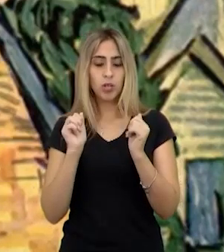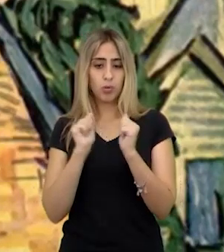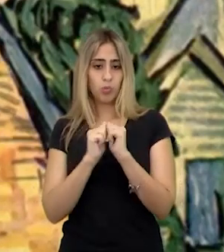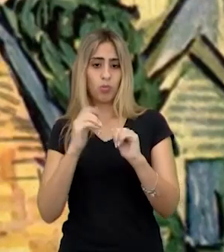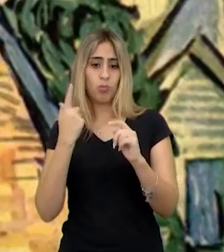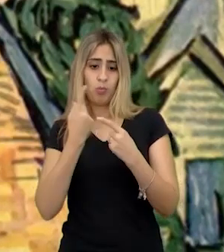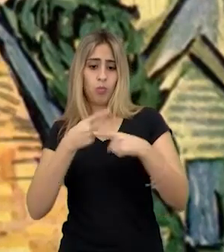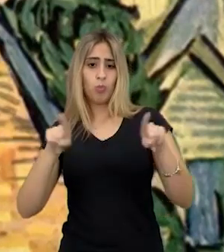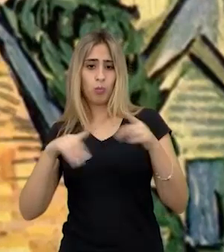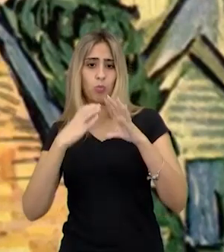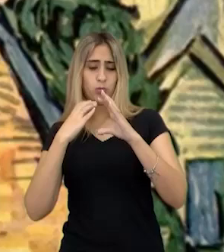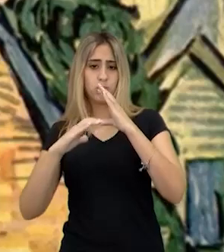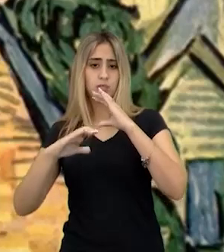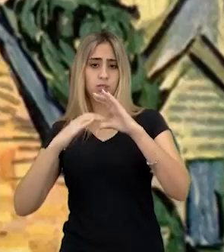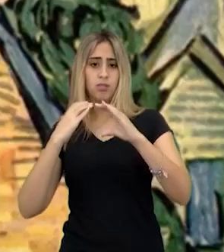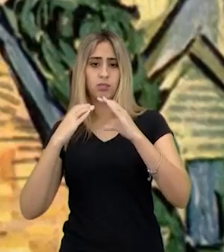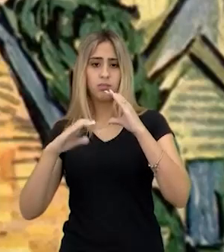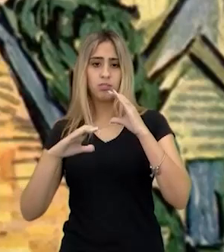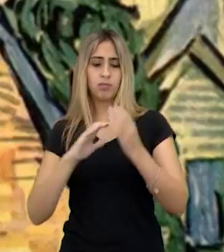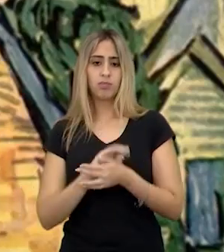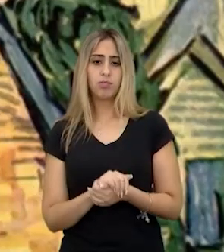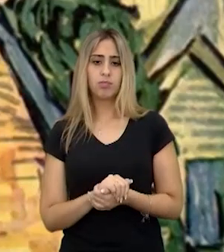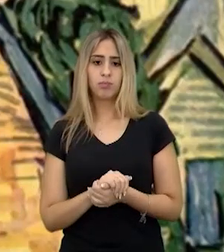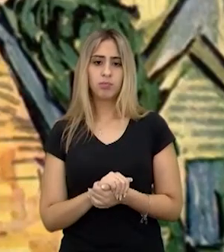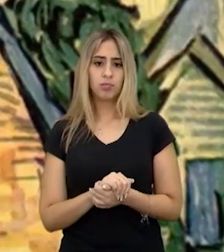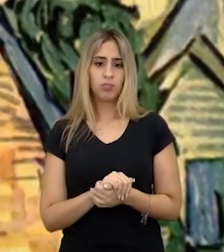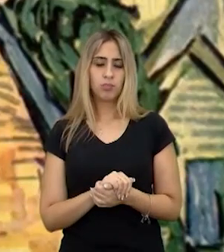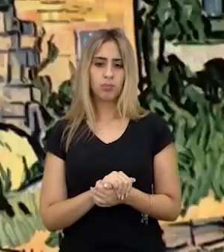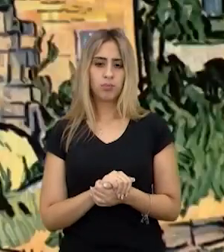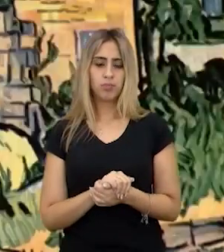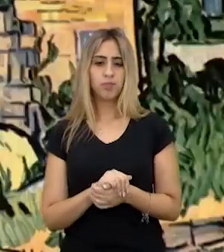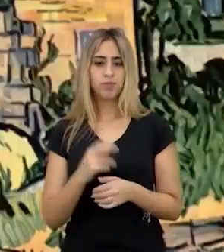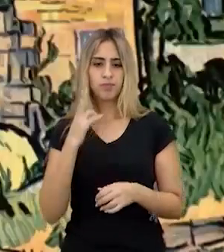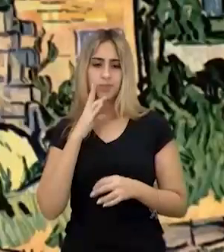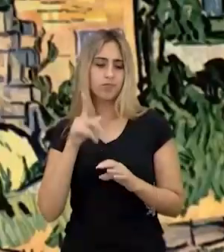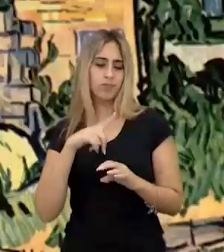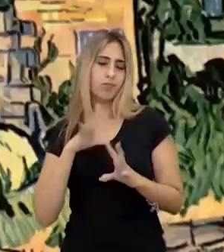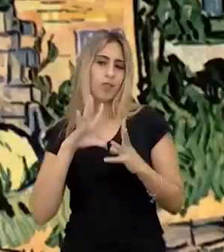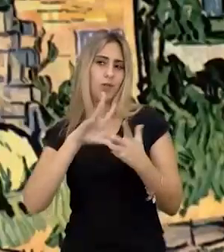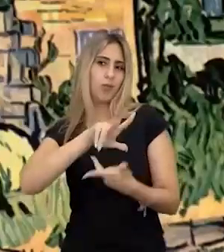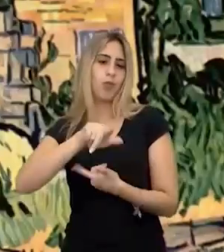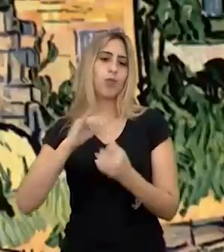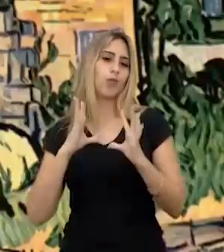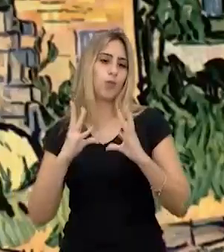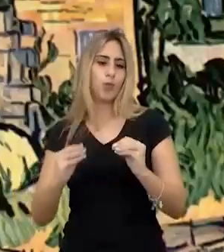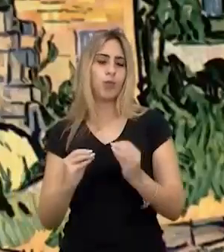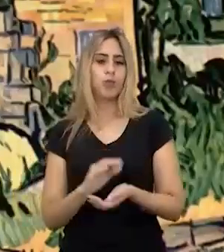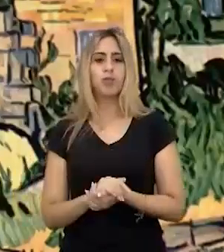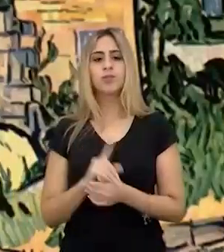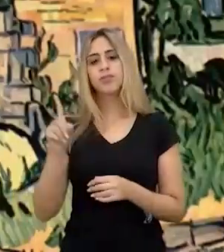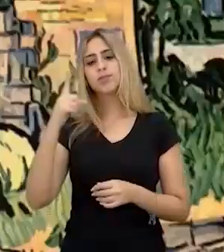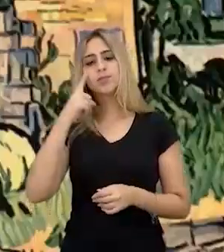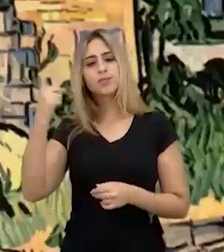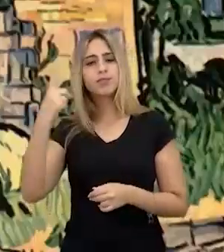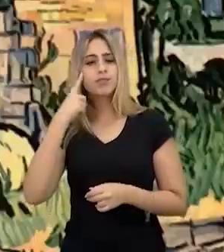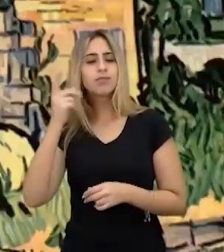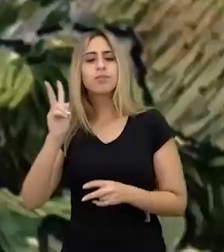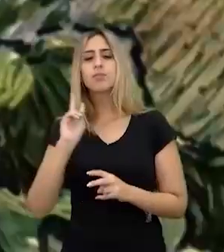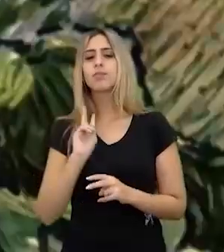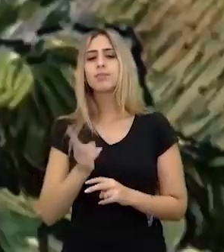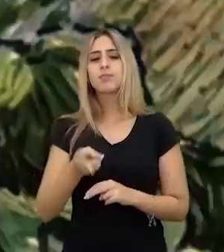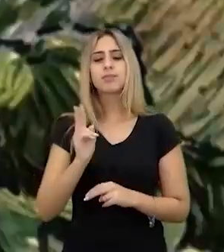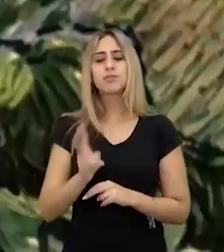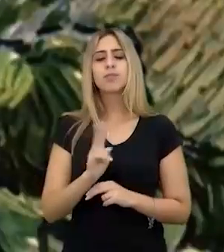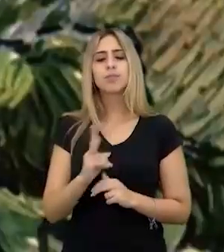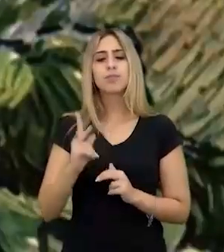tem coisas que extrapolam até o universal, né? Maravilhoso isso. Gostei. É verdade, professor Mauro sempre aqui